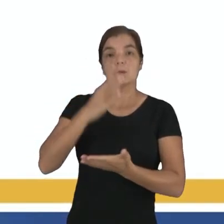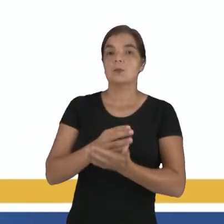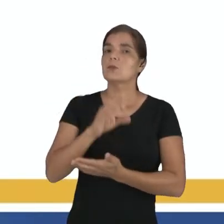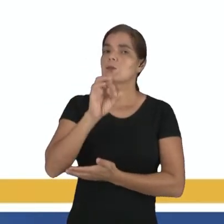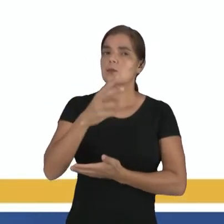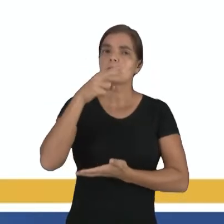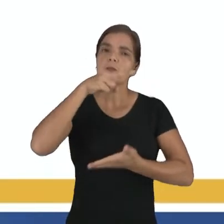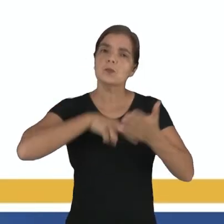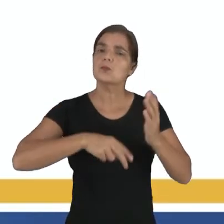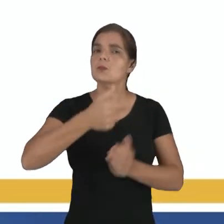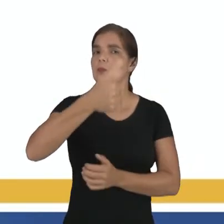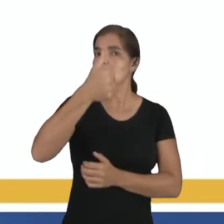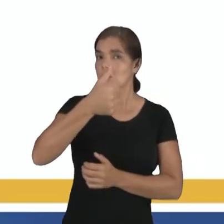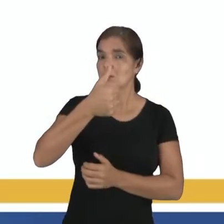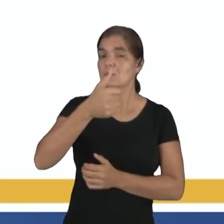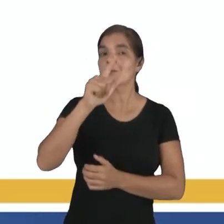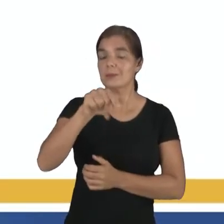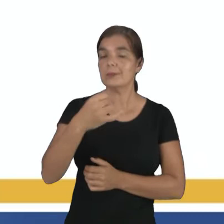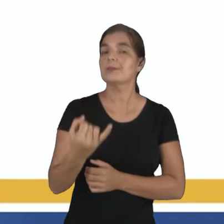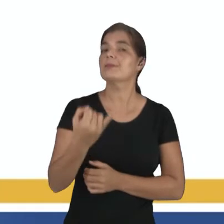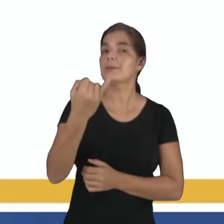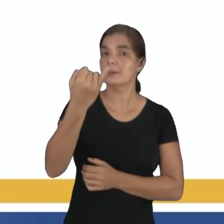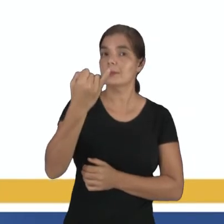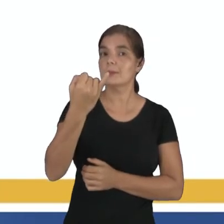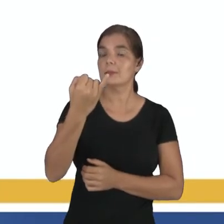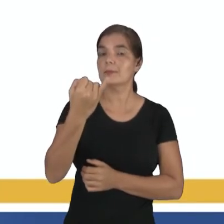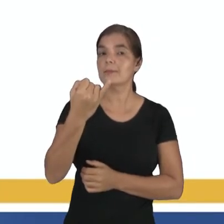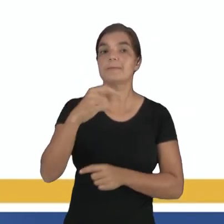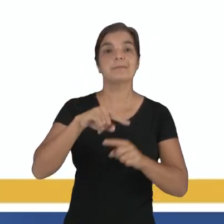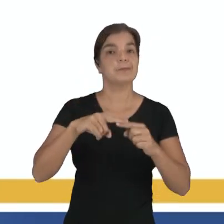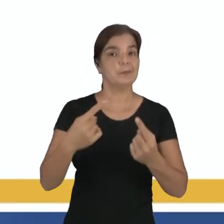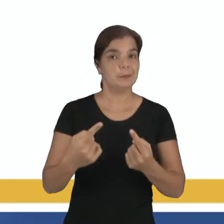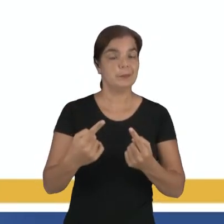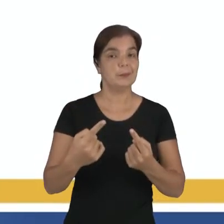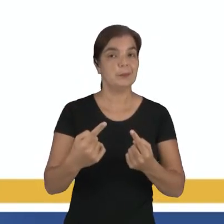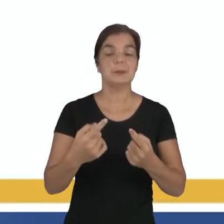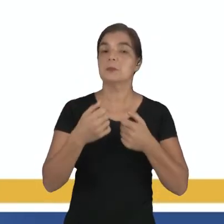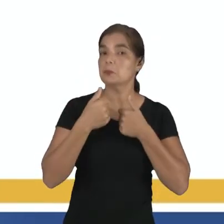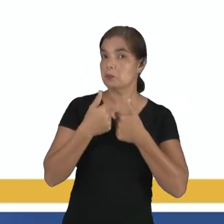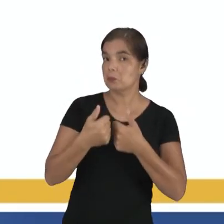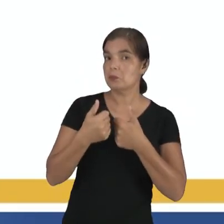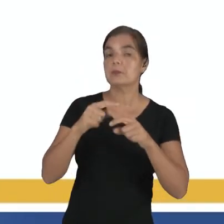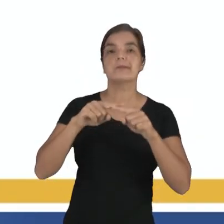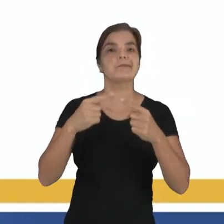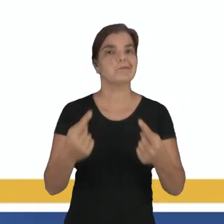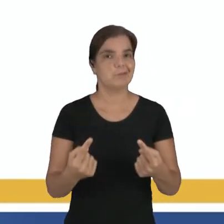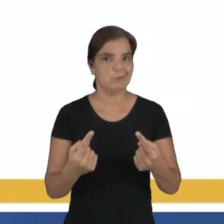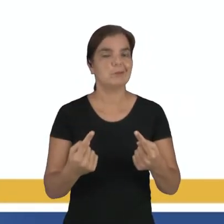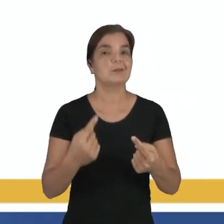que apenas uma leitura é importante, é válida. Tudo